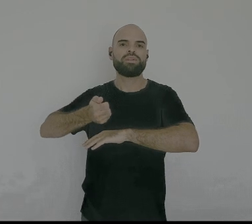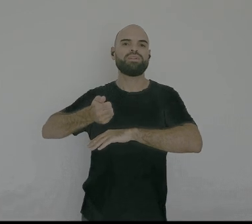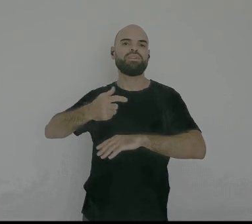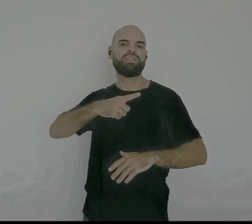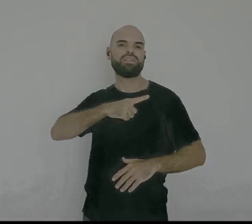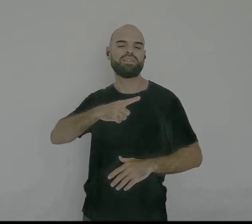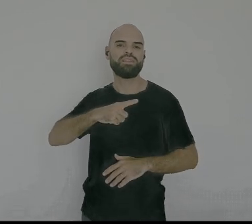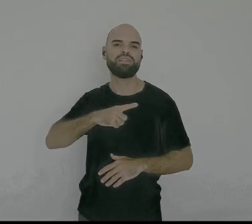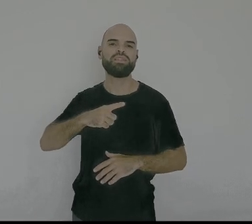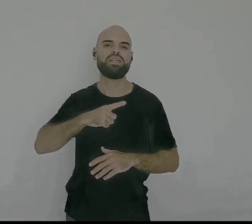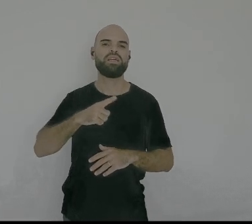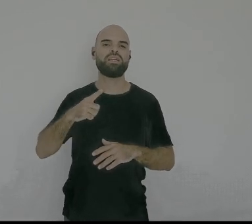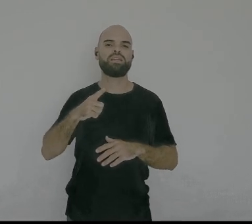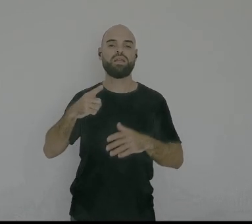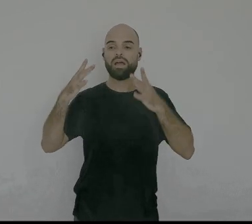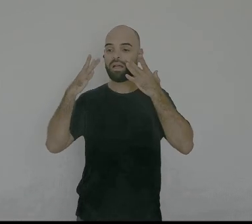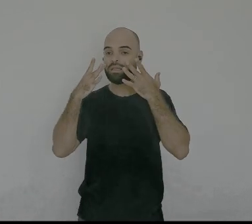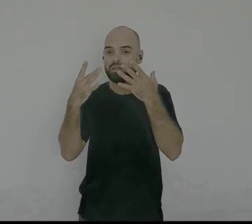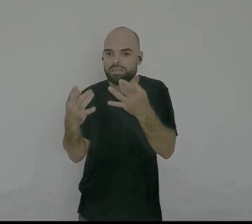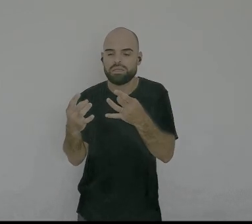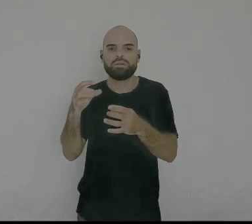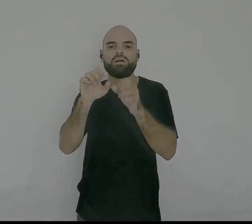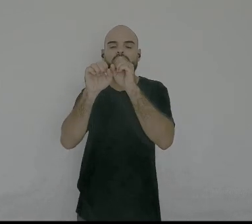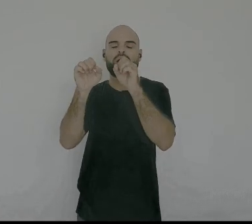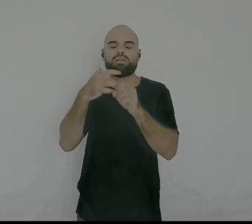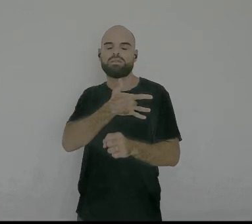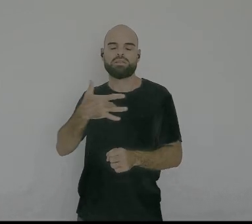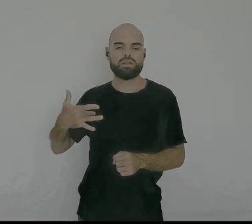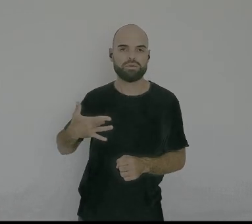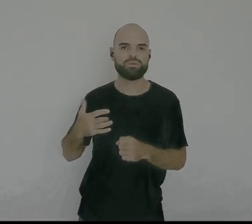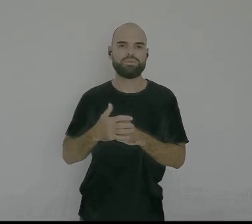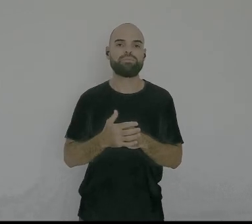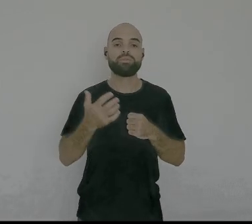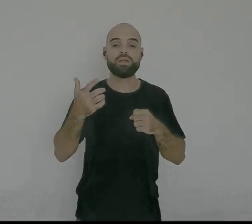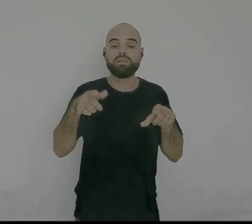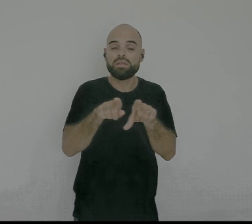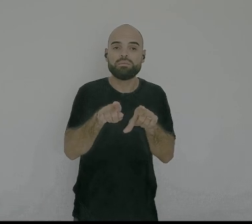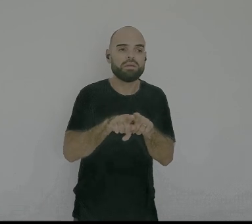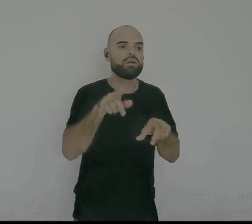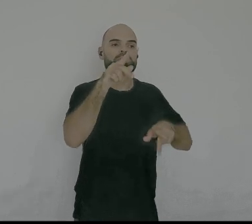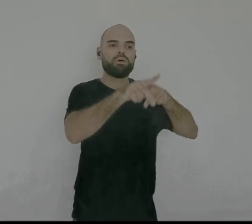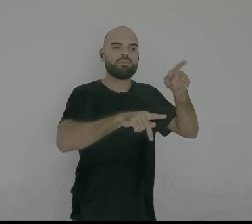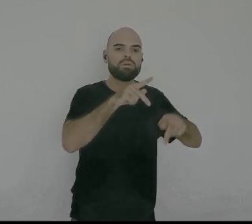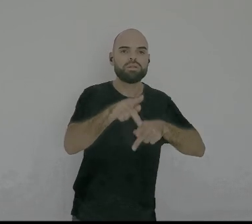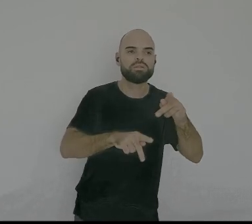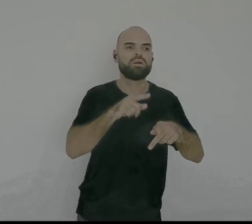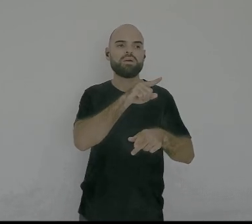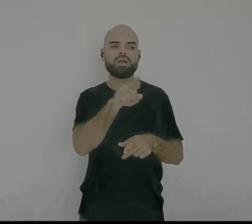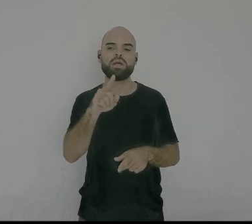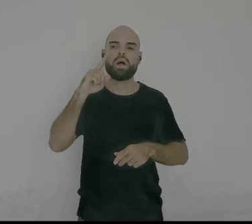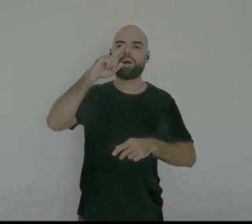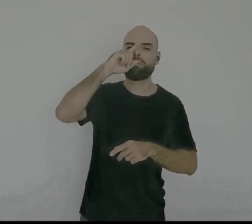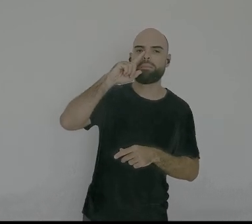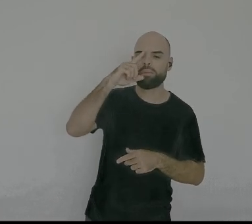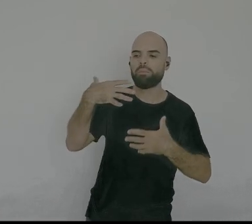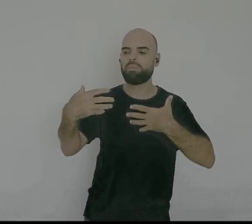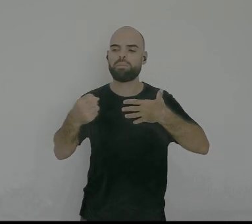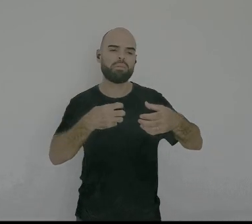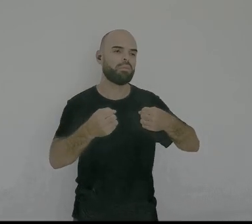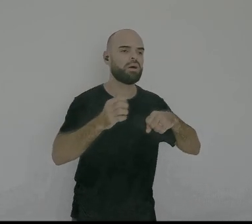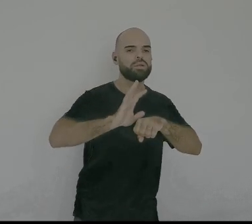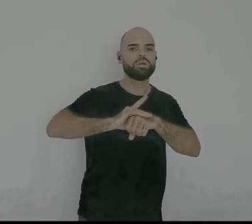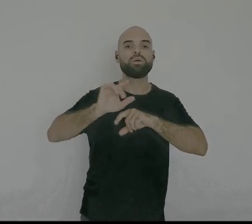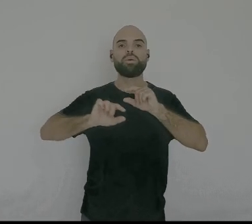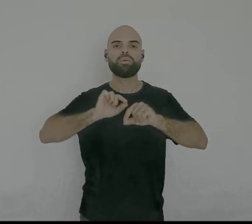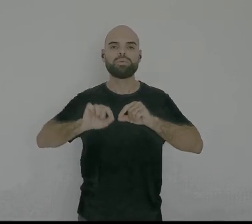à saúde. É uma população certificada por vulnerabilidades sociais e por riscos sanitários. E é